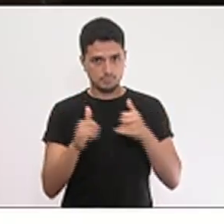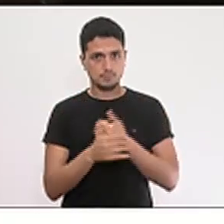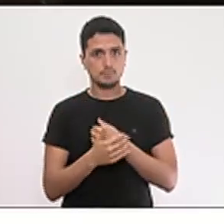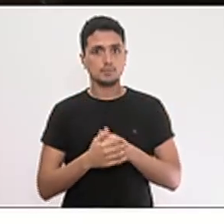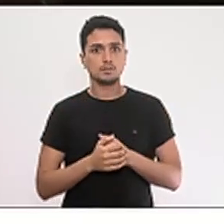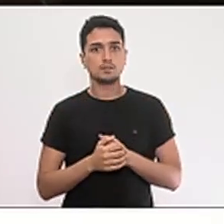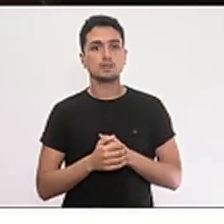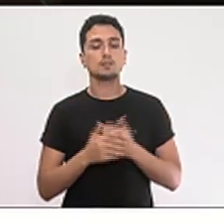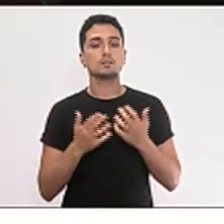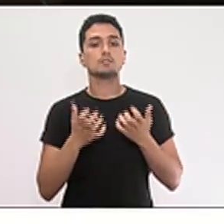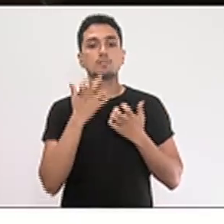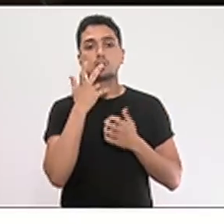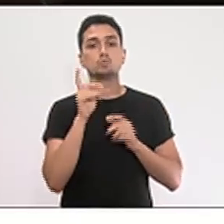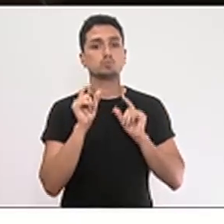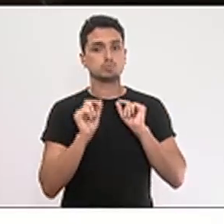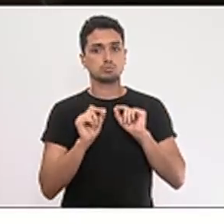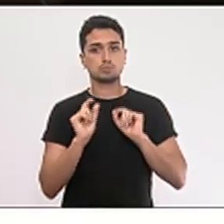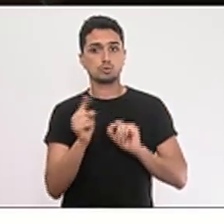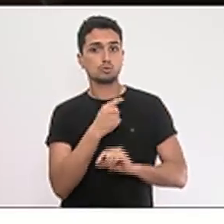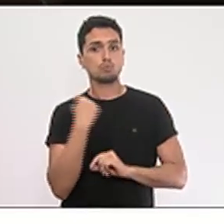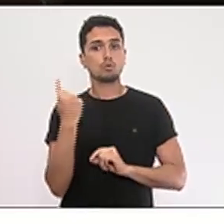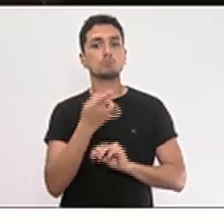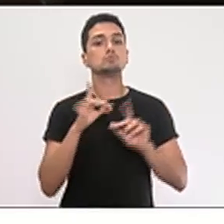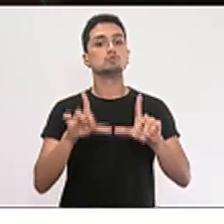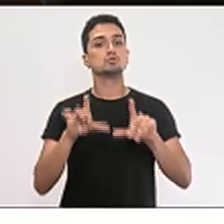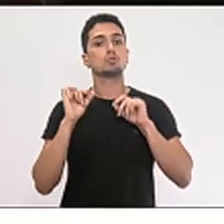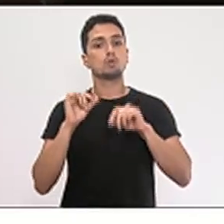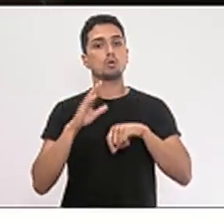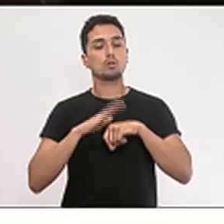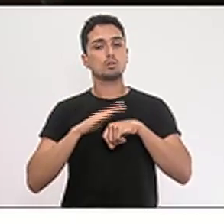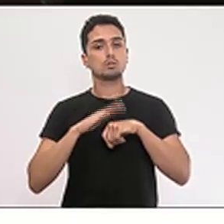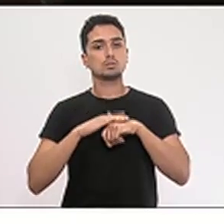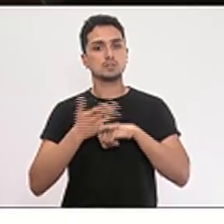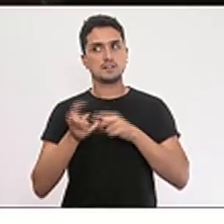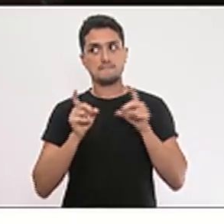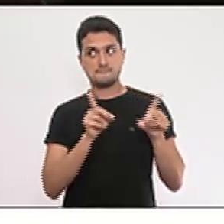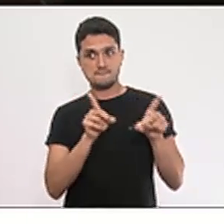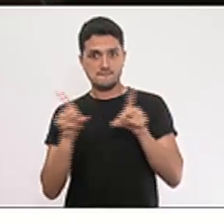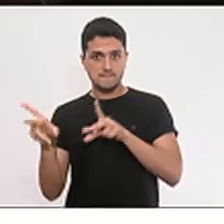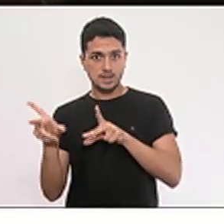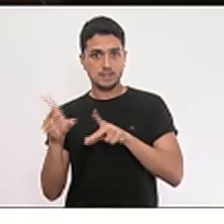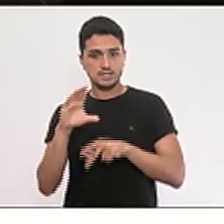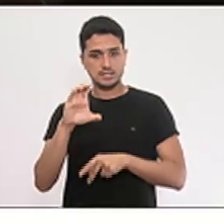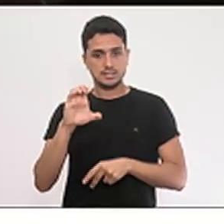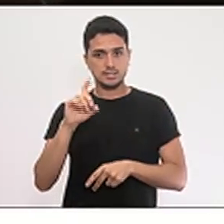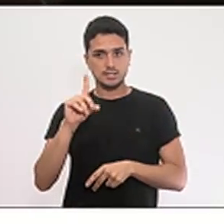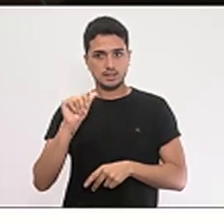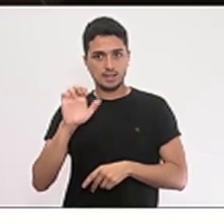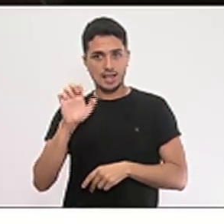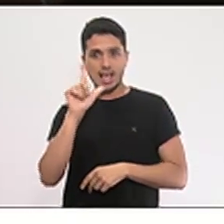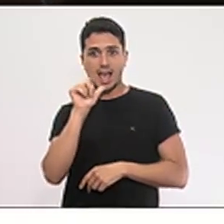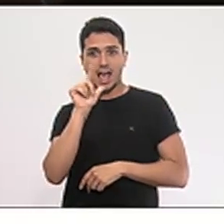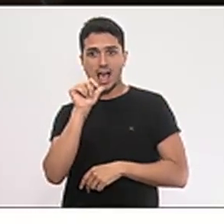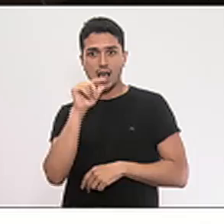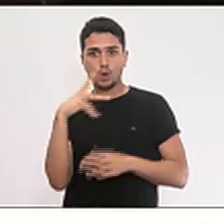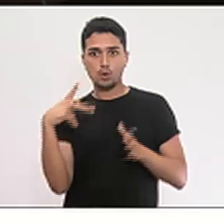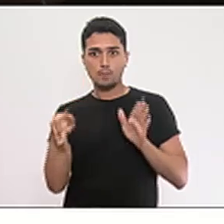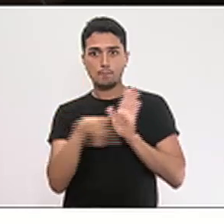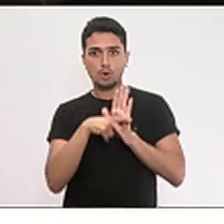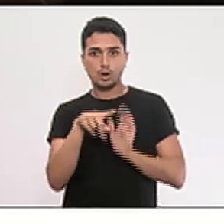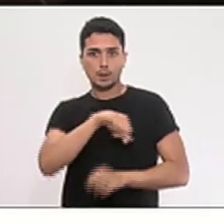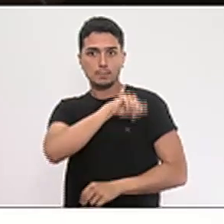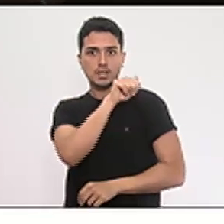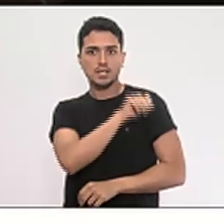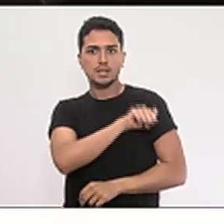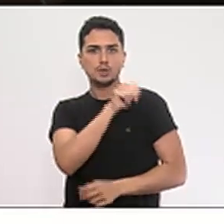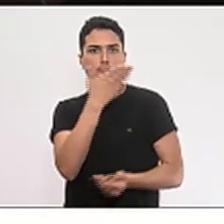que nós, ao decidirmos vender a SEDAI, vender a água do Estado do Rio de Janeiro, perder